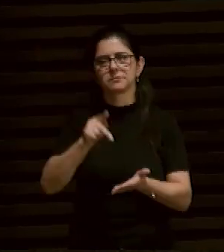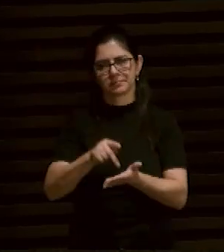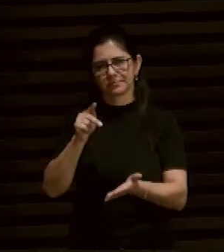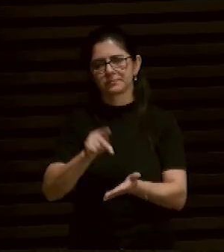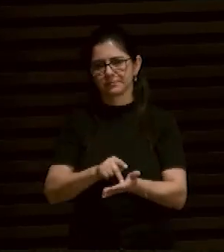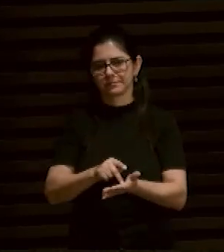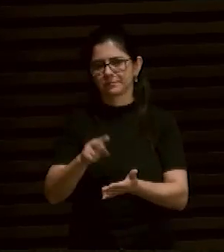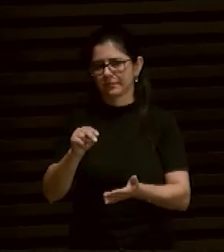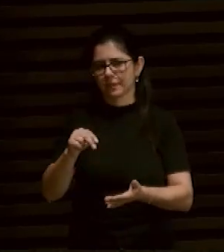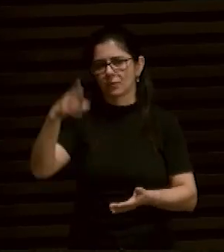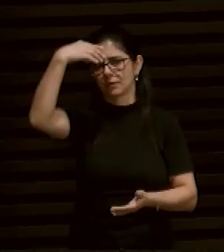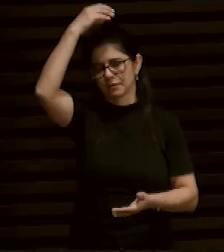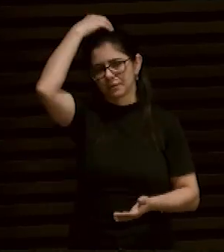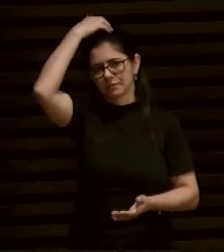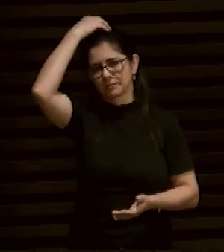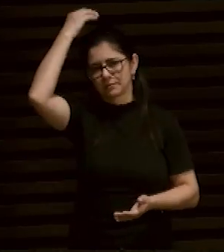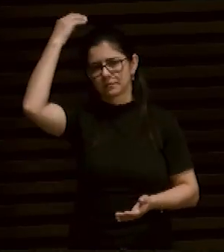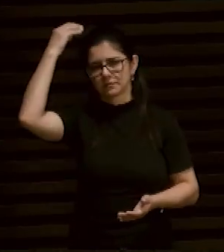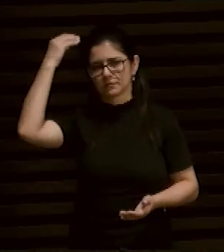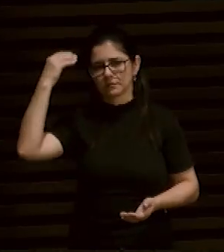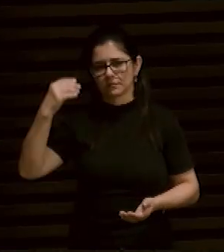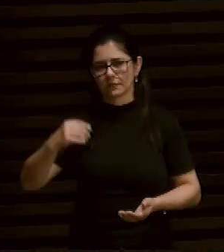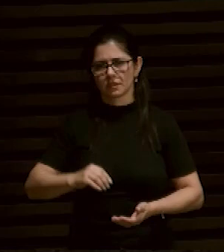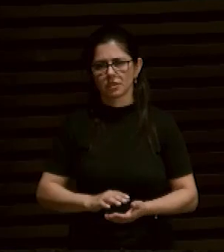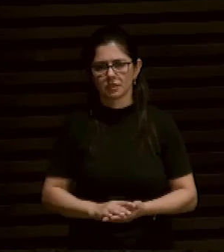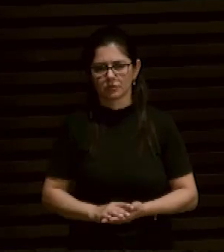Será que frente ao pecado, meus irmãos, os nossos pecados,